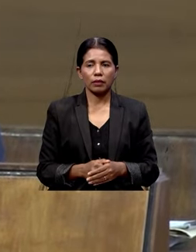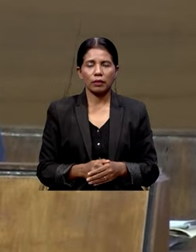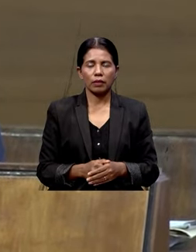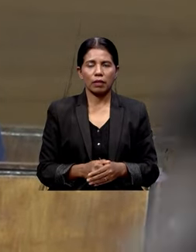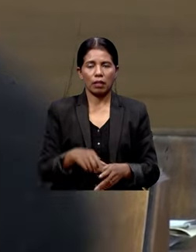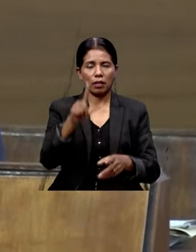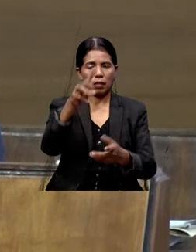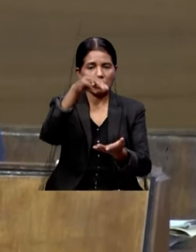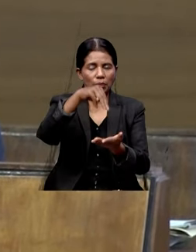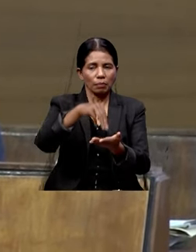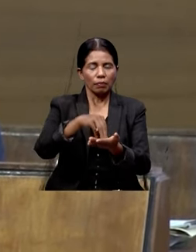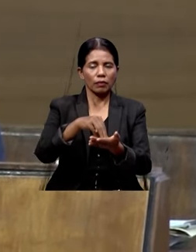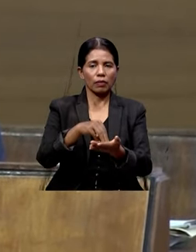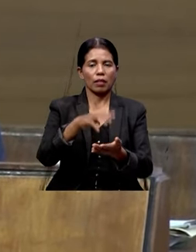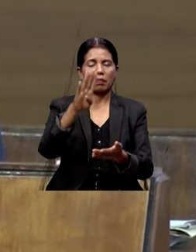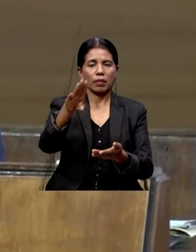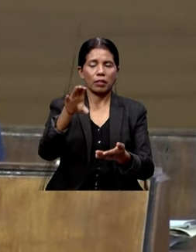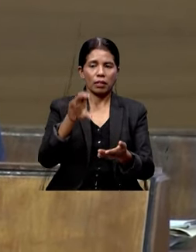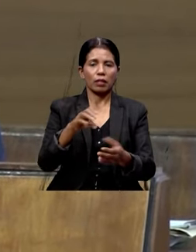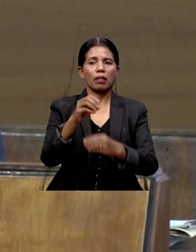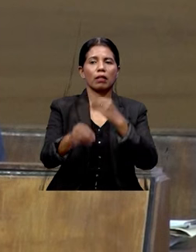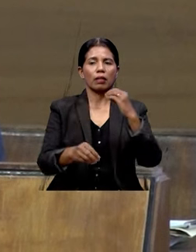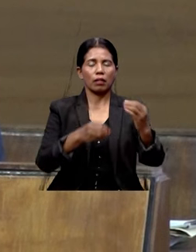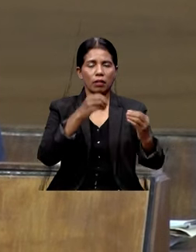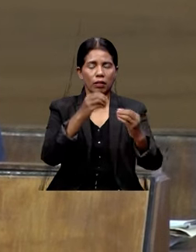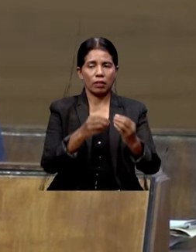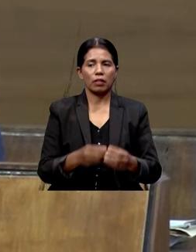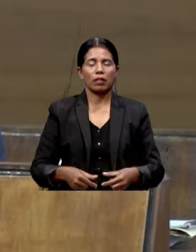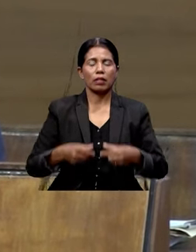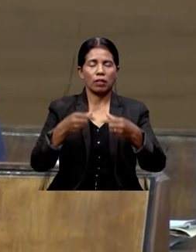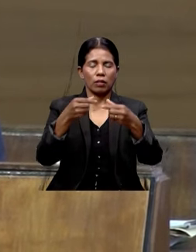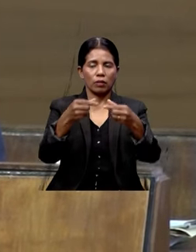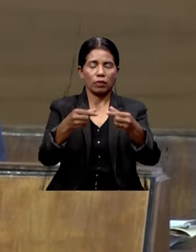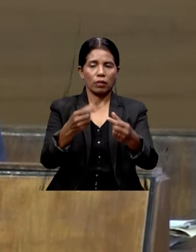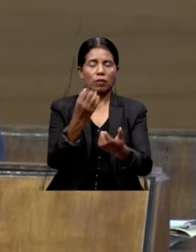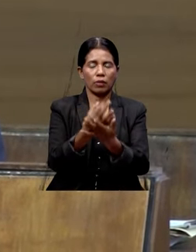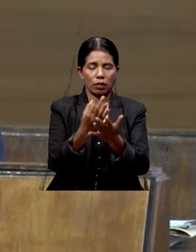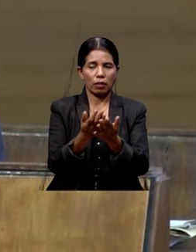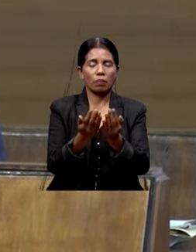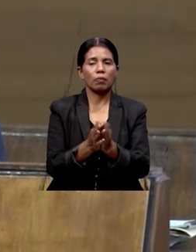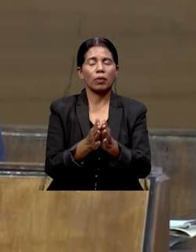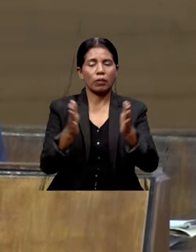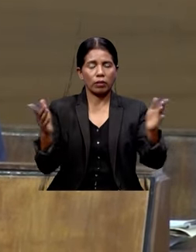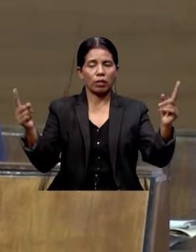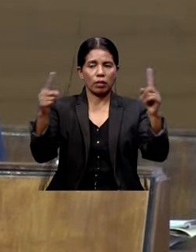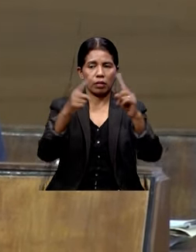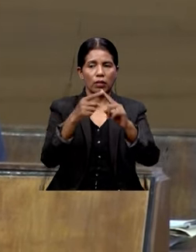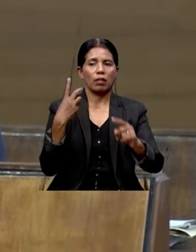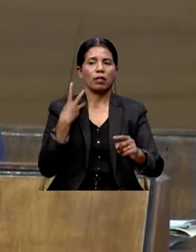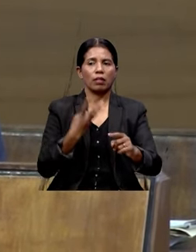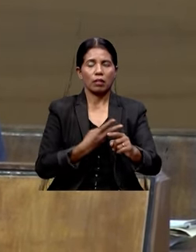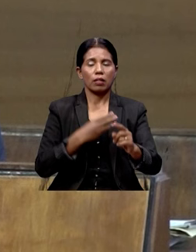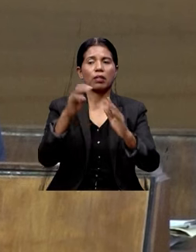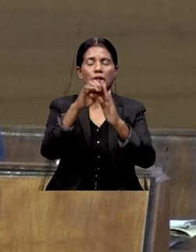1 milhão e 400, significa que ata fo peso e da nabema que boa teves, ba ia itania